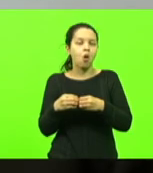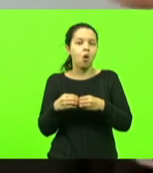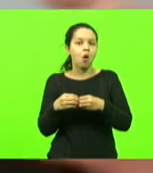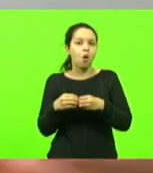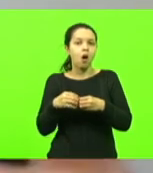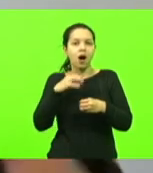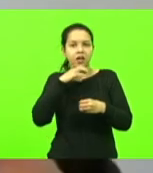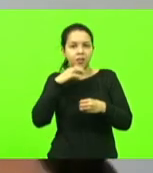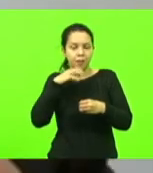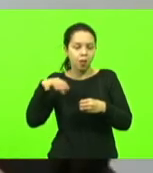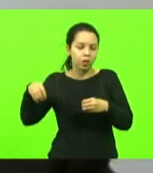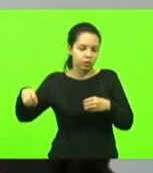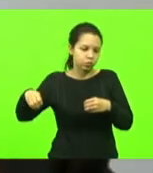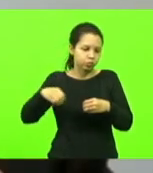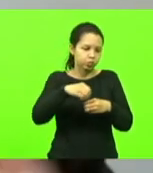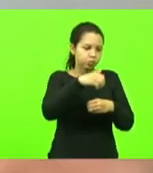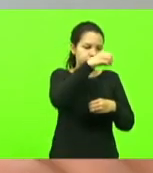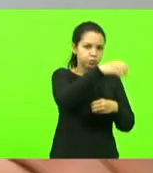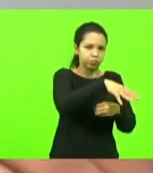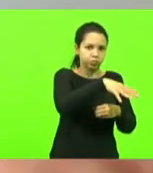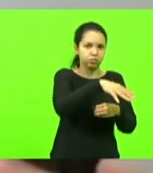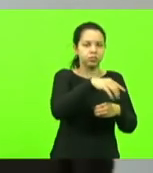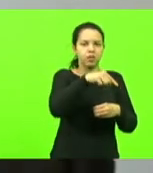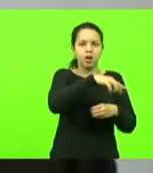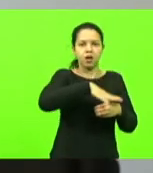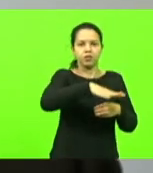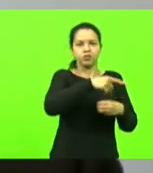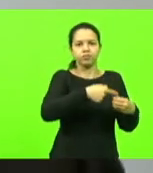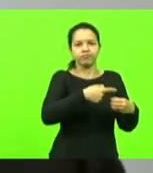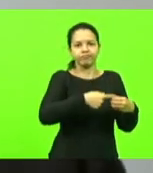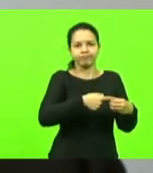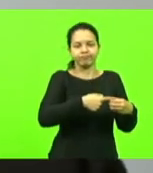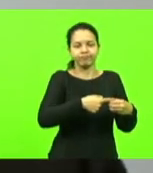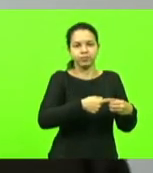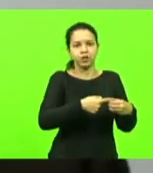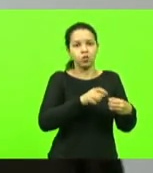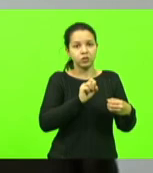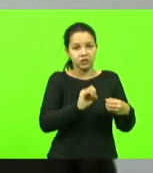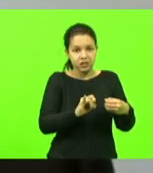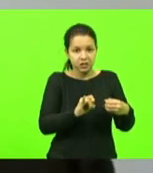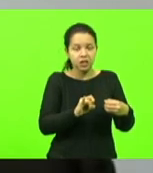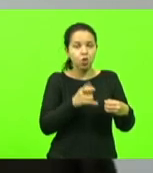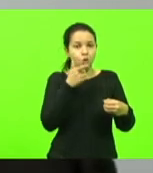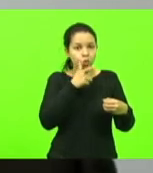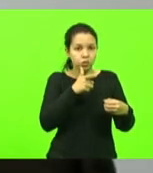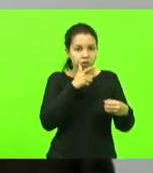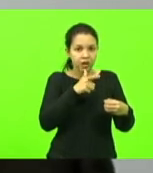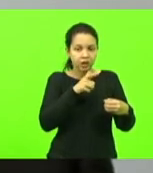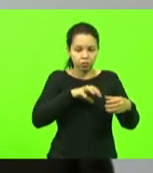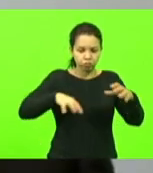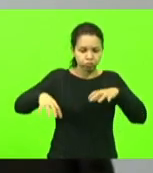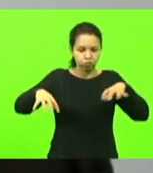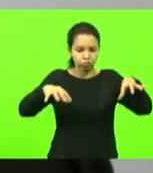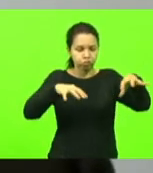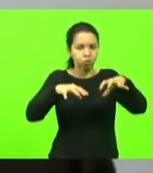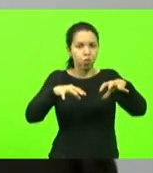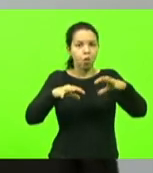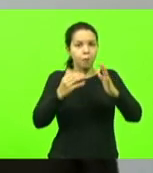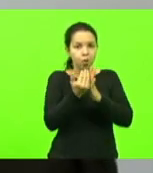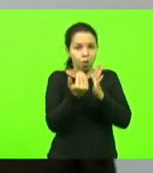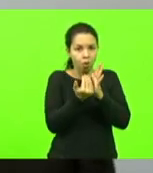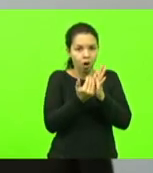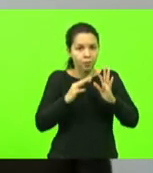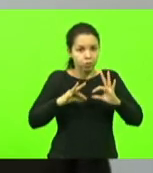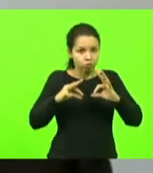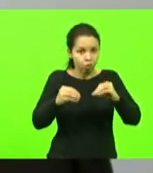essa integralidade de uma região, eu consigo minimizar os danos. Então, por isso que é tão importante esse programa de castrações.